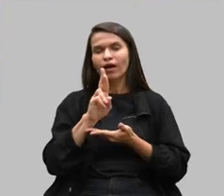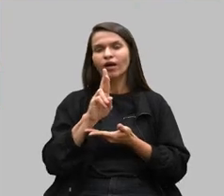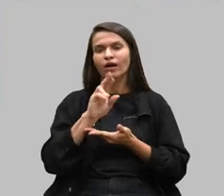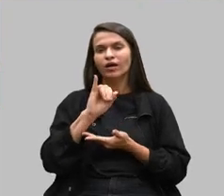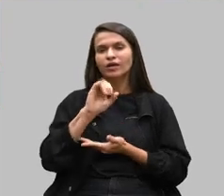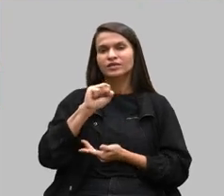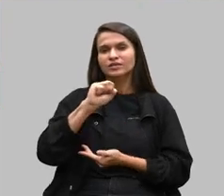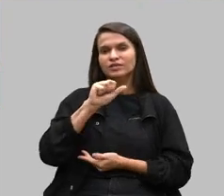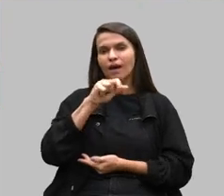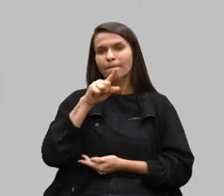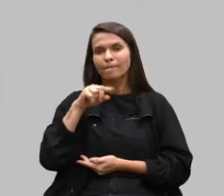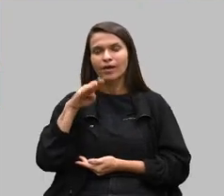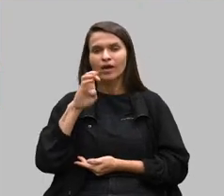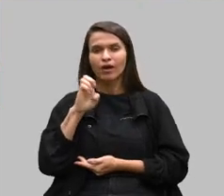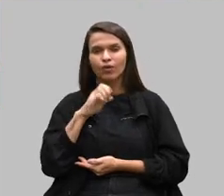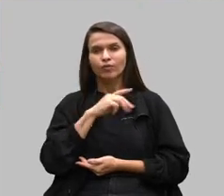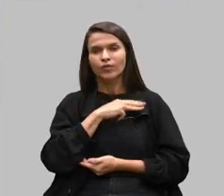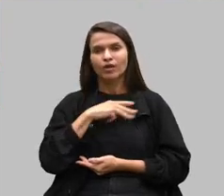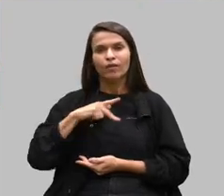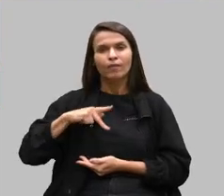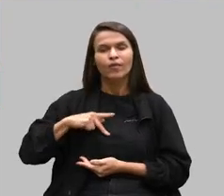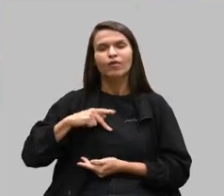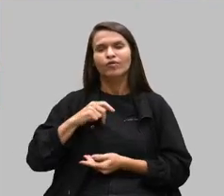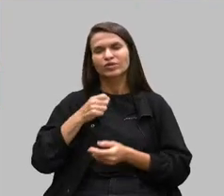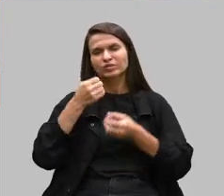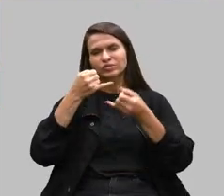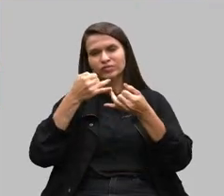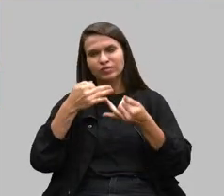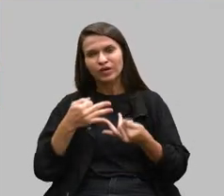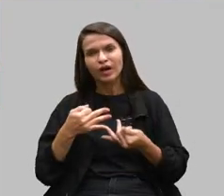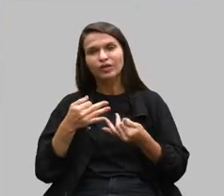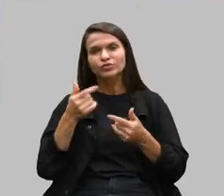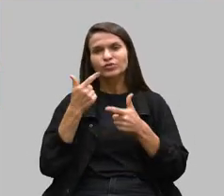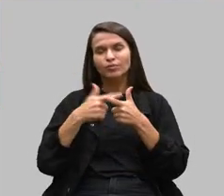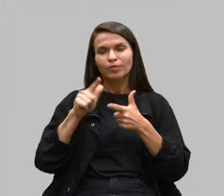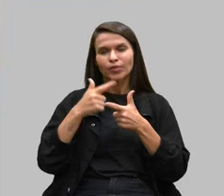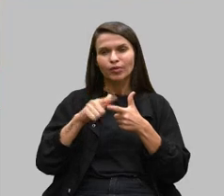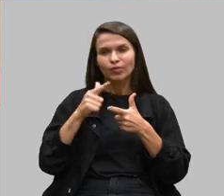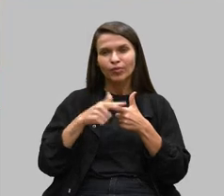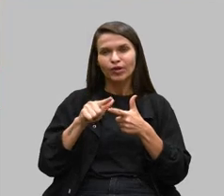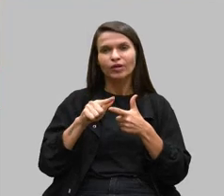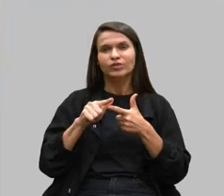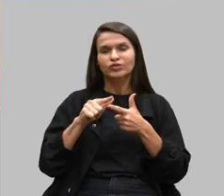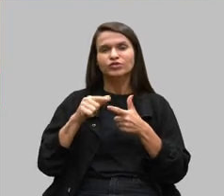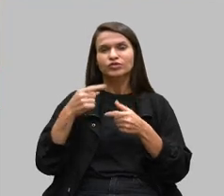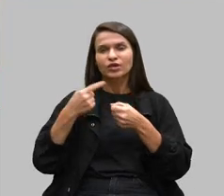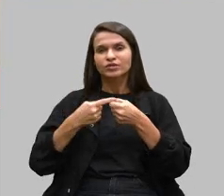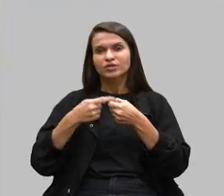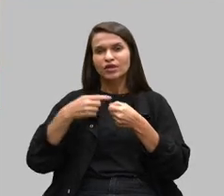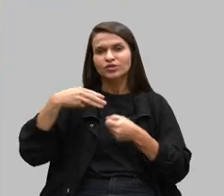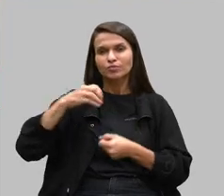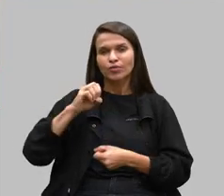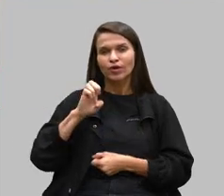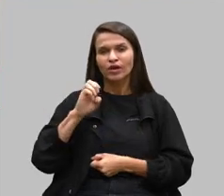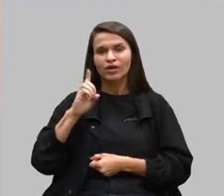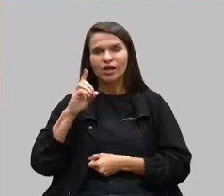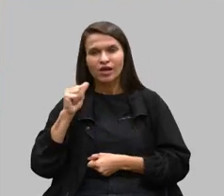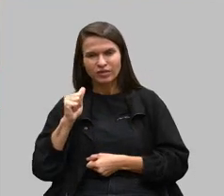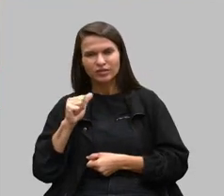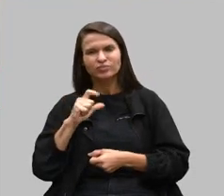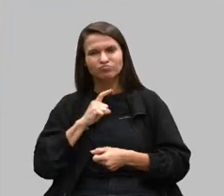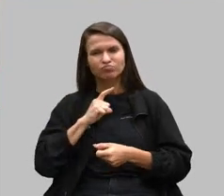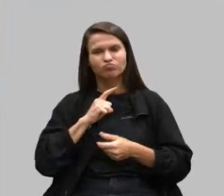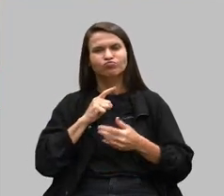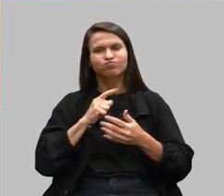Ministério Público veio falar né do sufoco da da da da de moeda que tem hoje uma sobrecarga na rodovia que não